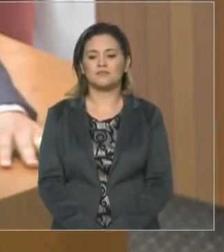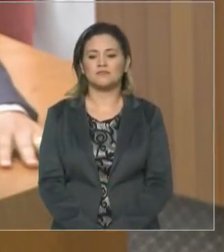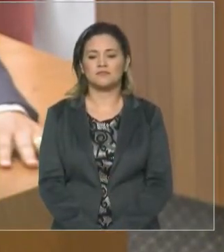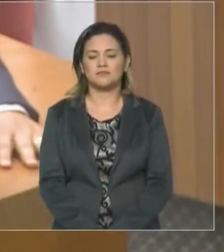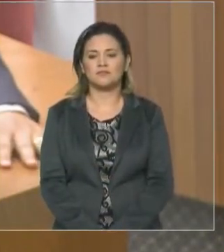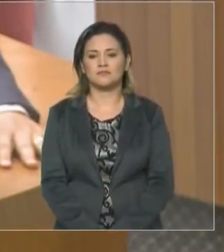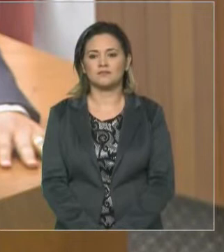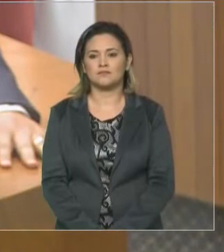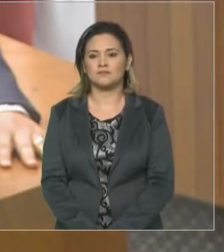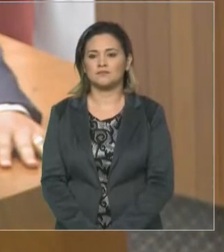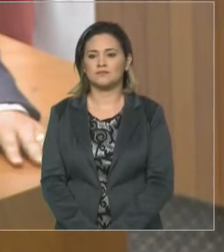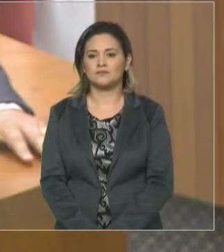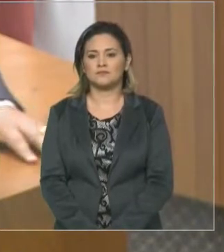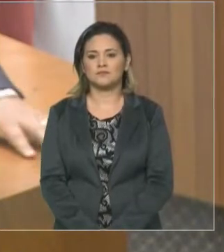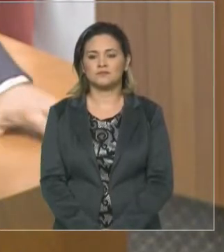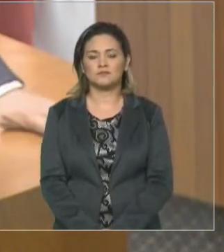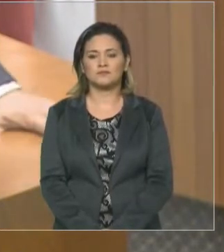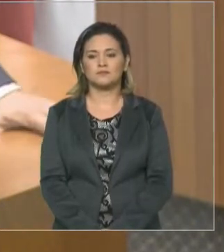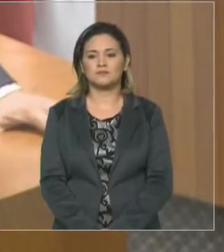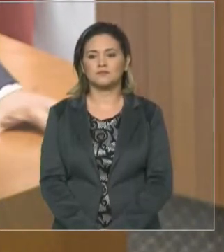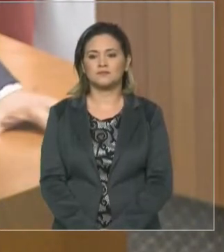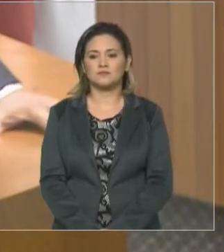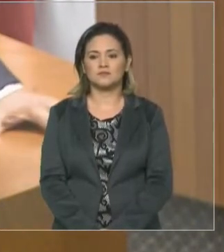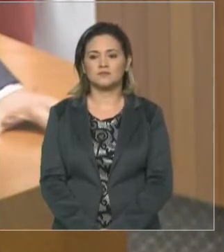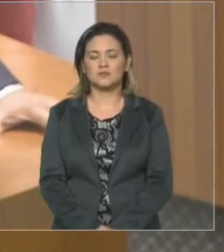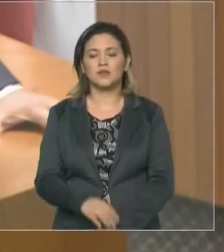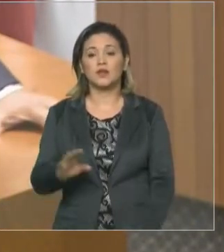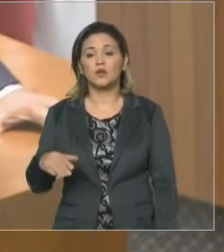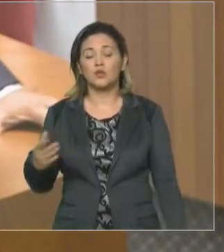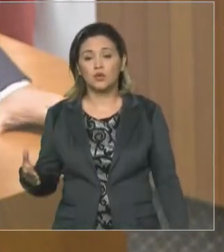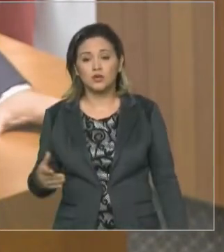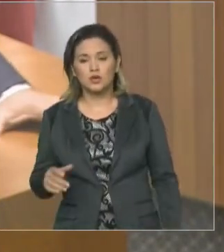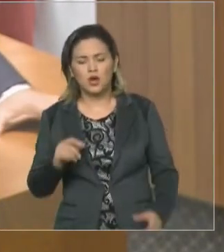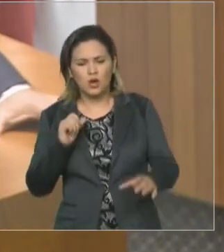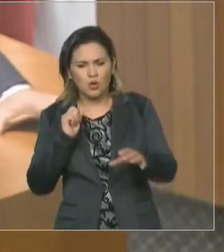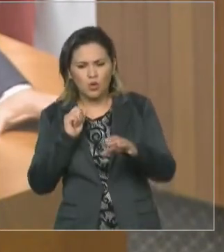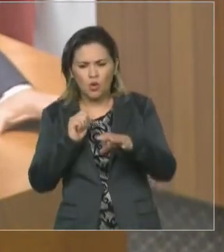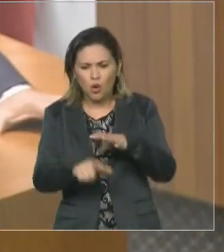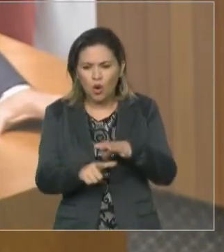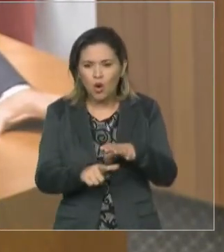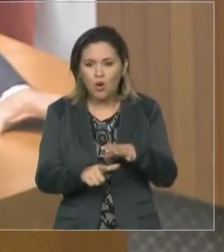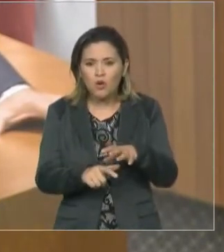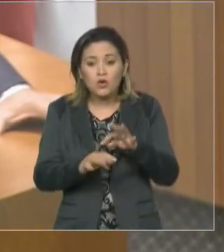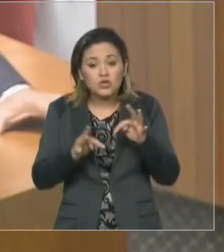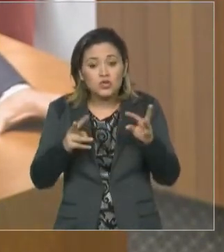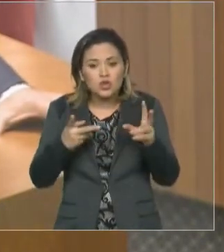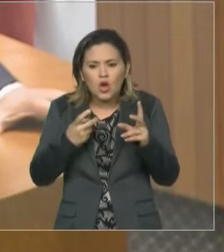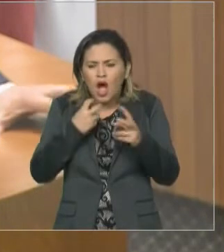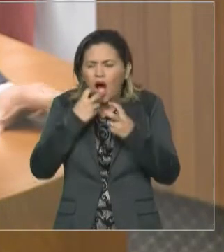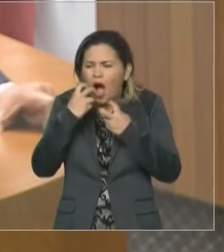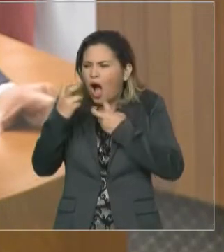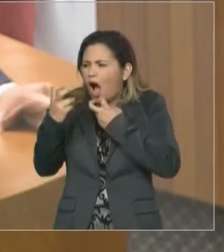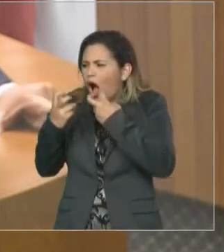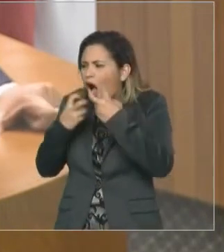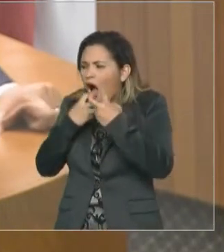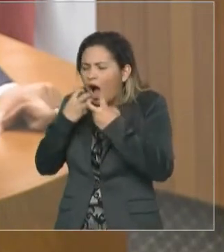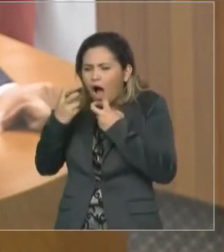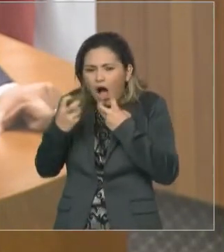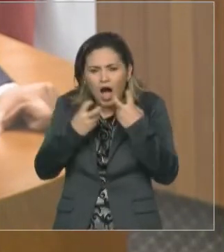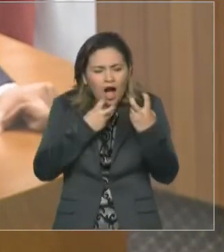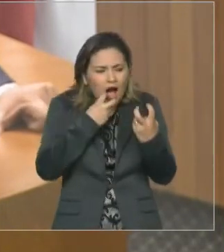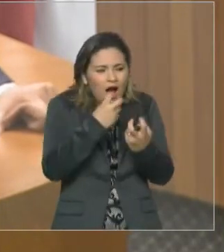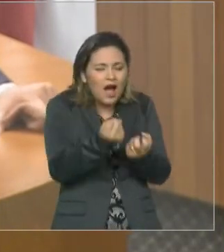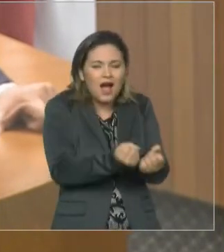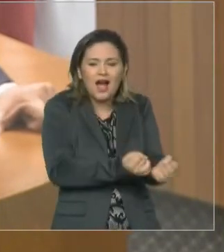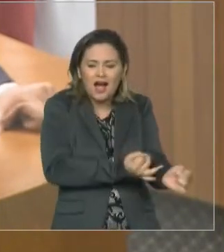esta vitória. Quando aquele gol saiu, veio o grito de todos, o grito de alegria,